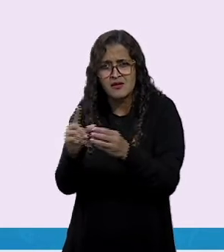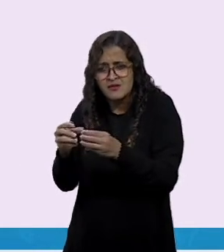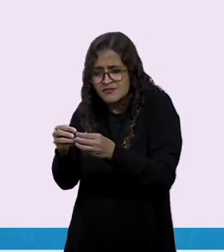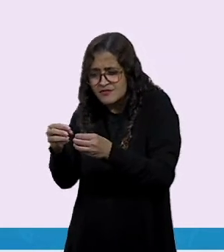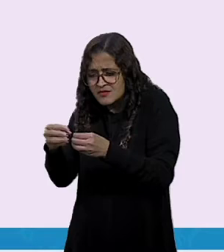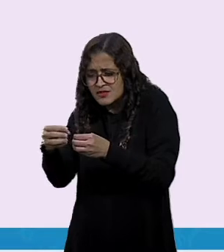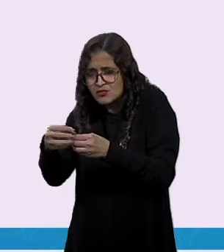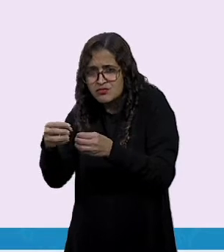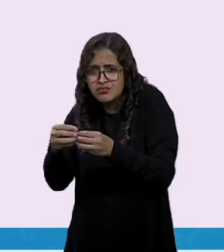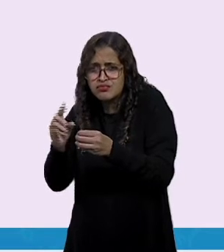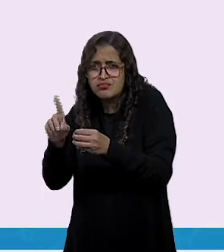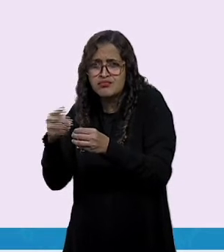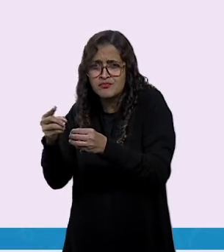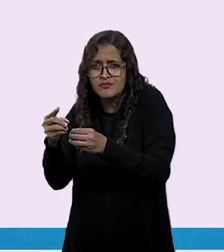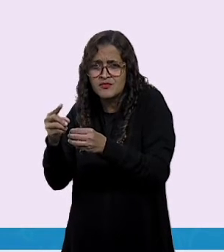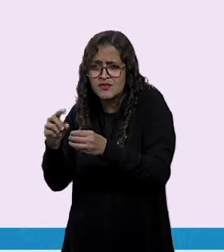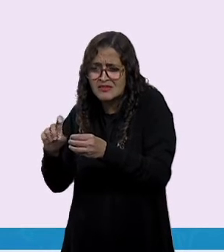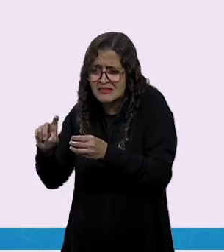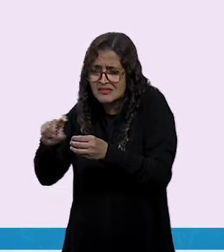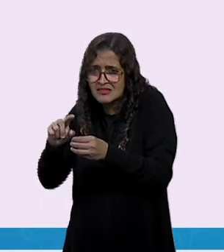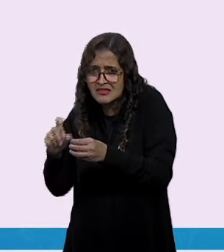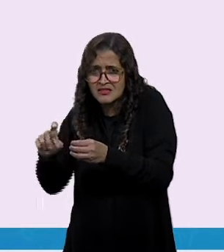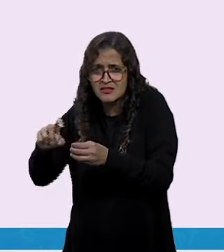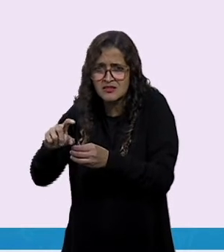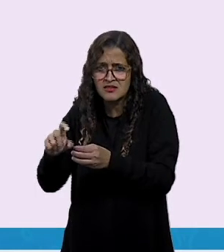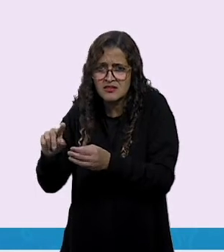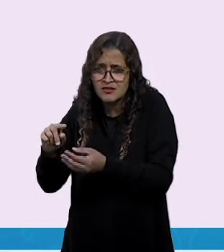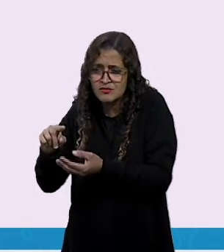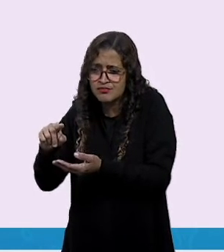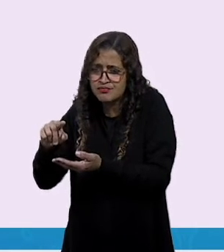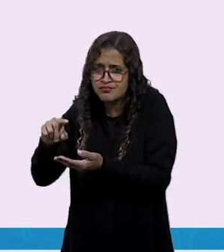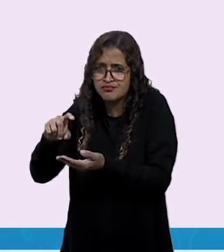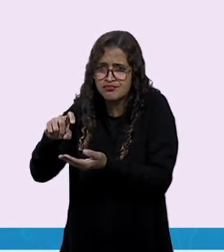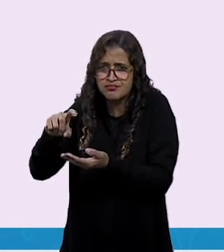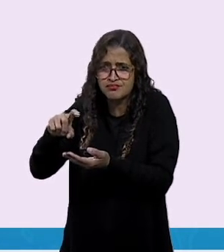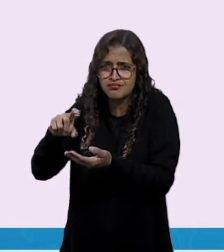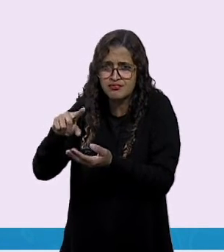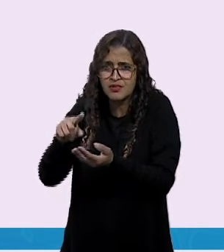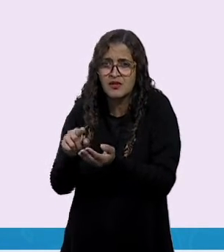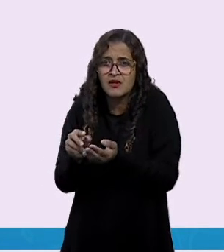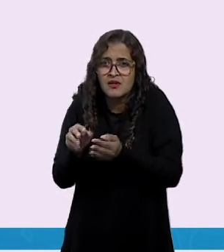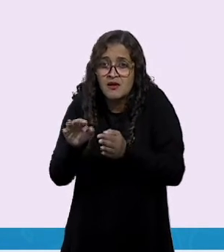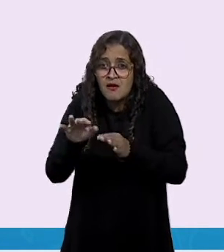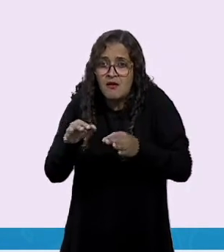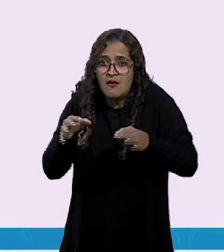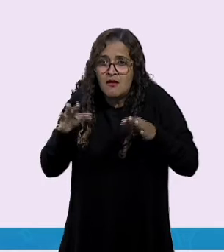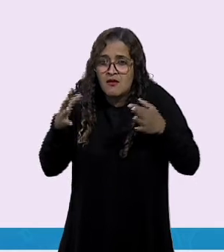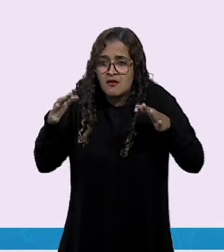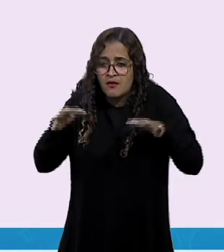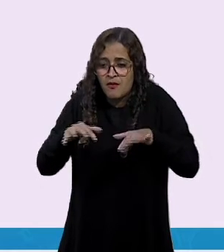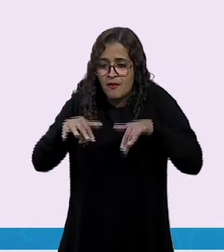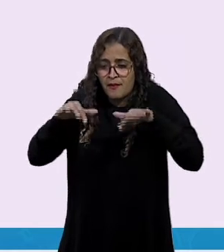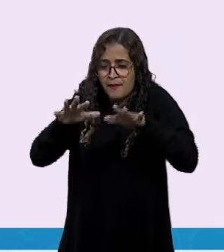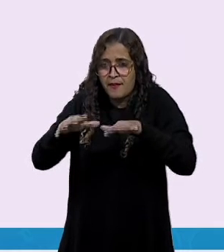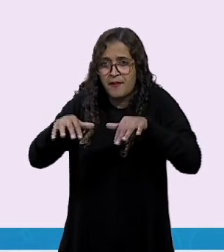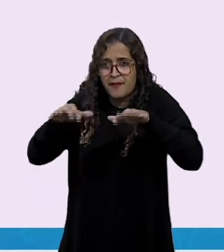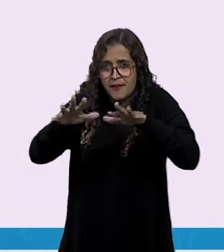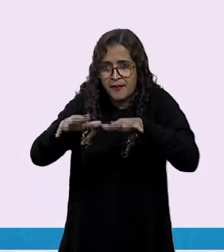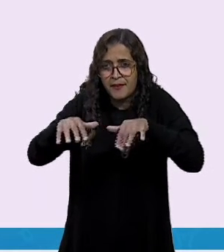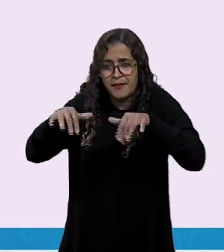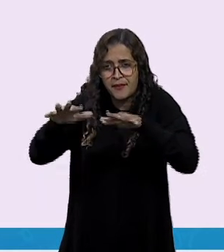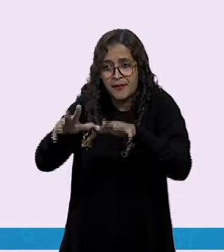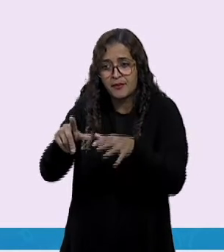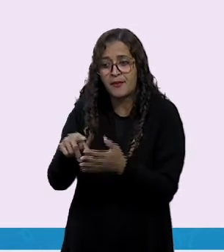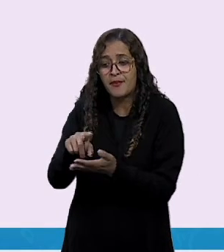se tornam girino. Esse girino começa a criar brânquias, né, para poder respirar e também as mãozinhas,